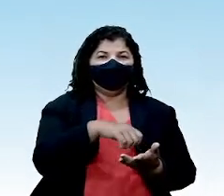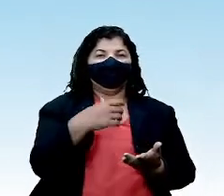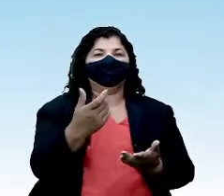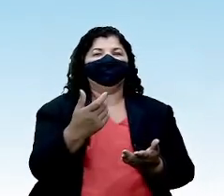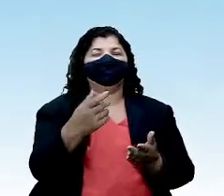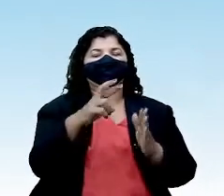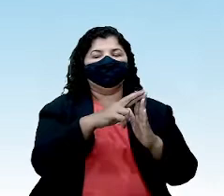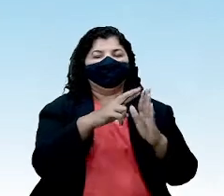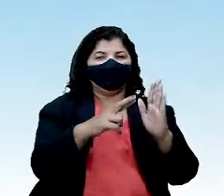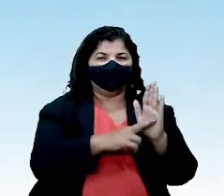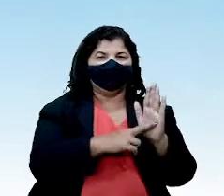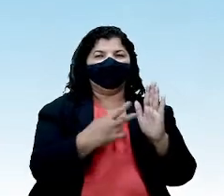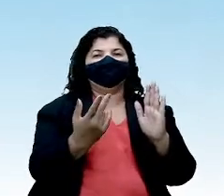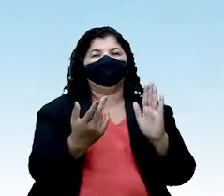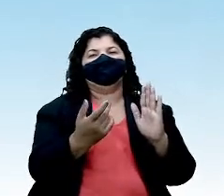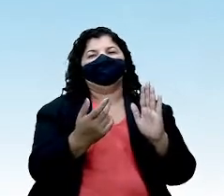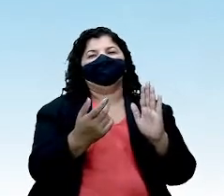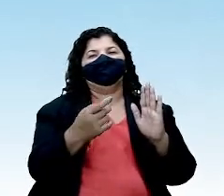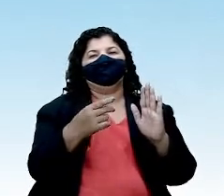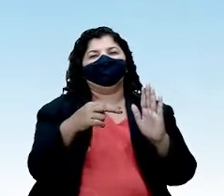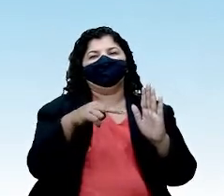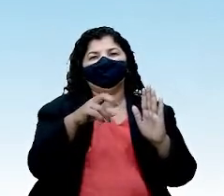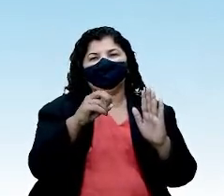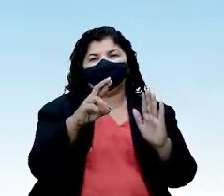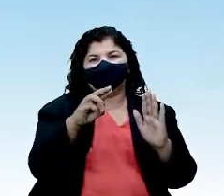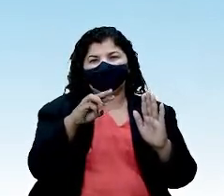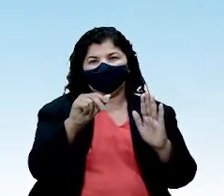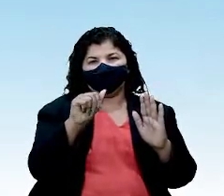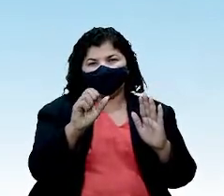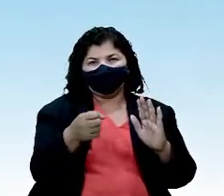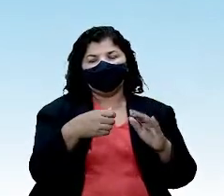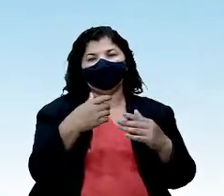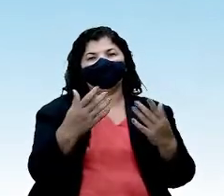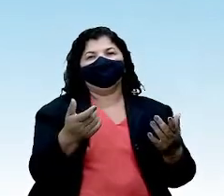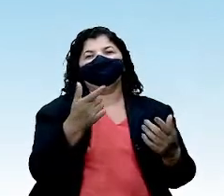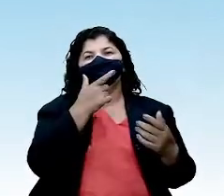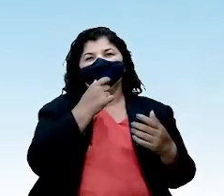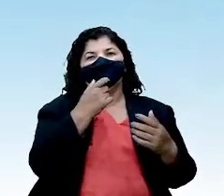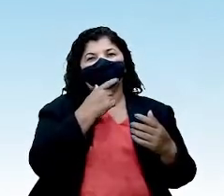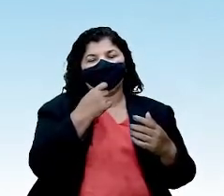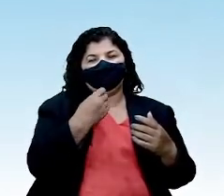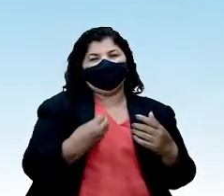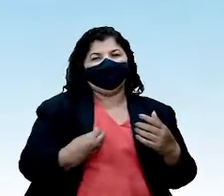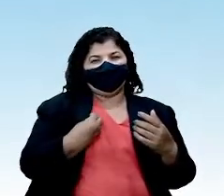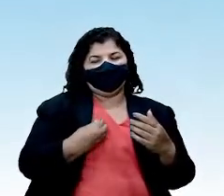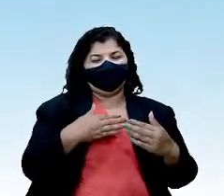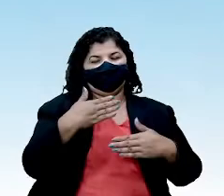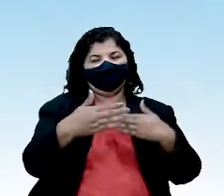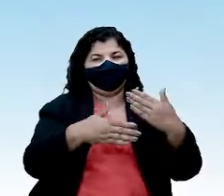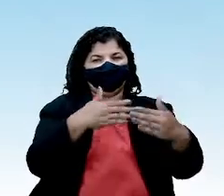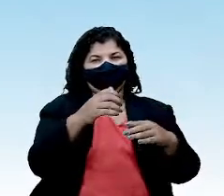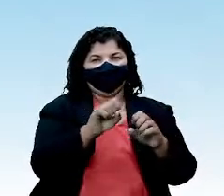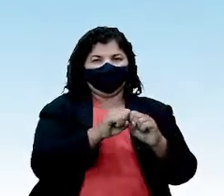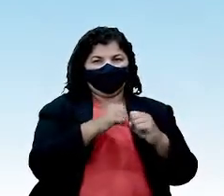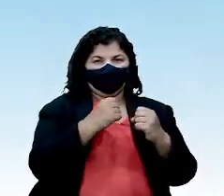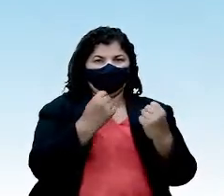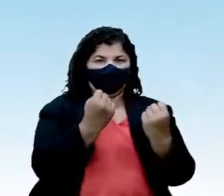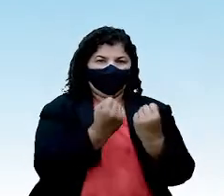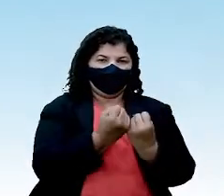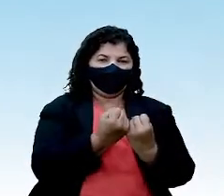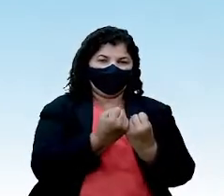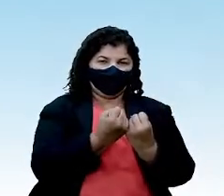regras que fizessem com que o homem vivesse dentro de um processo de sociabilidade, né?